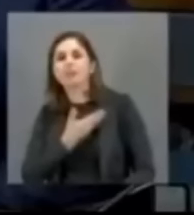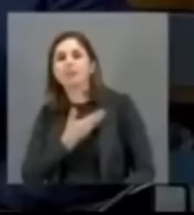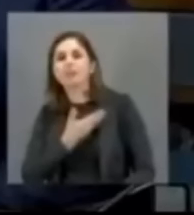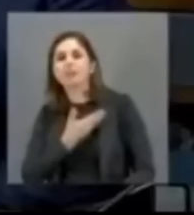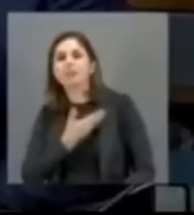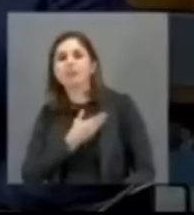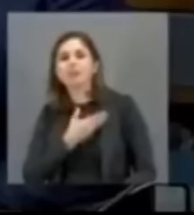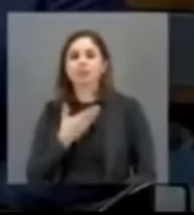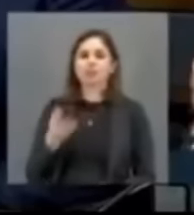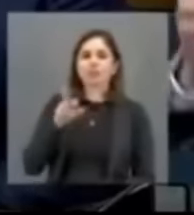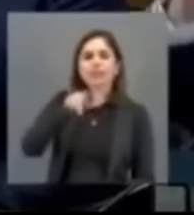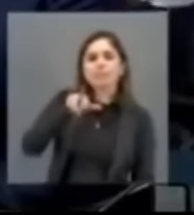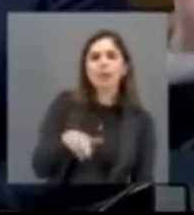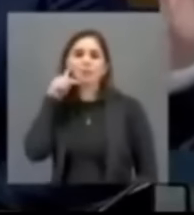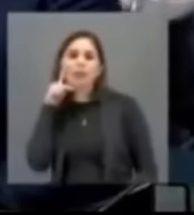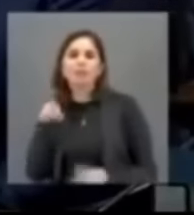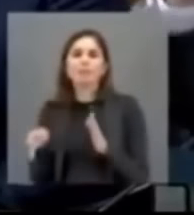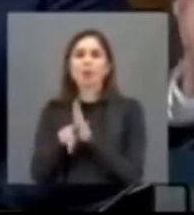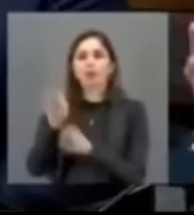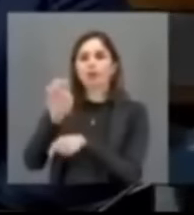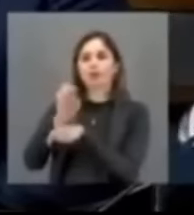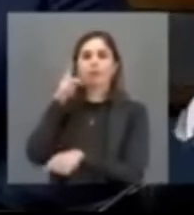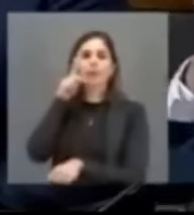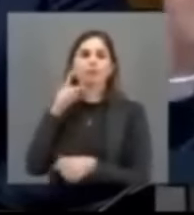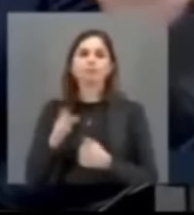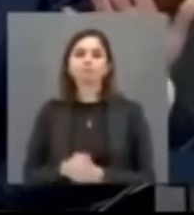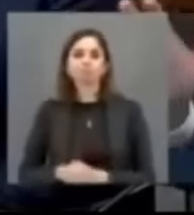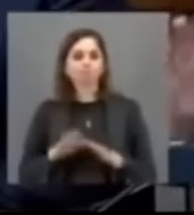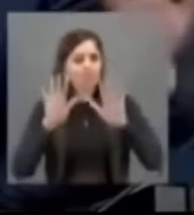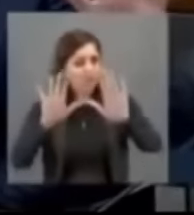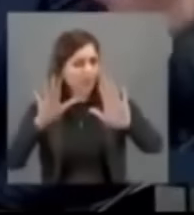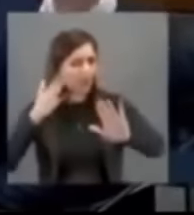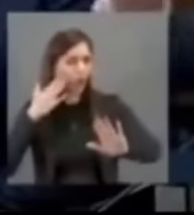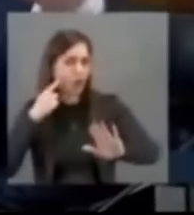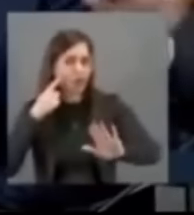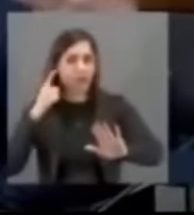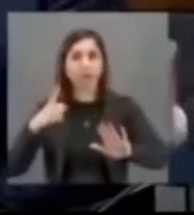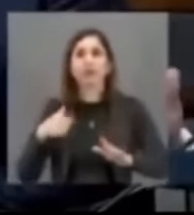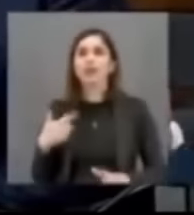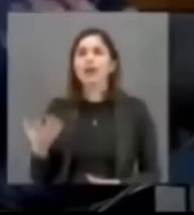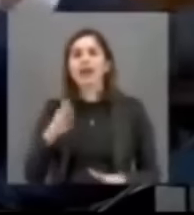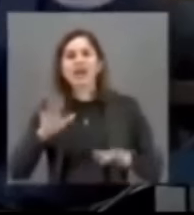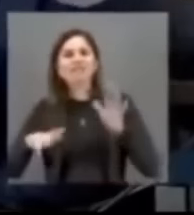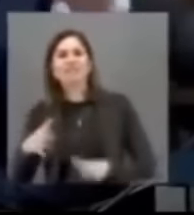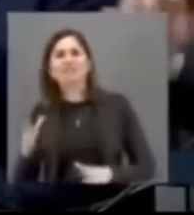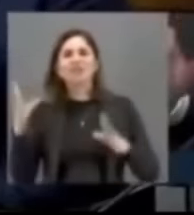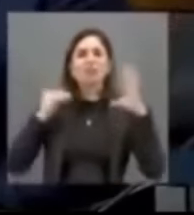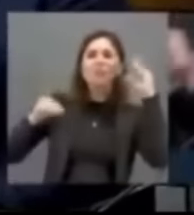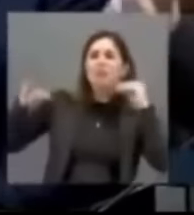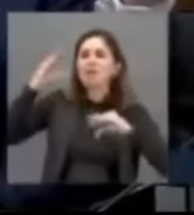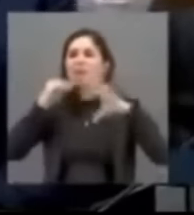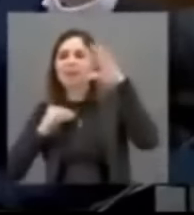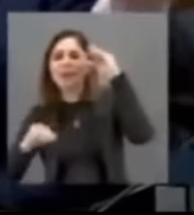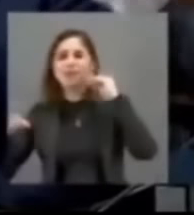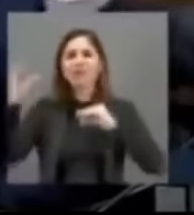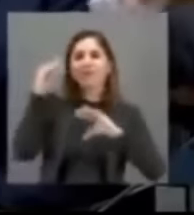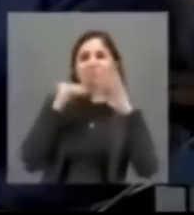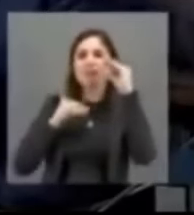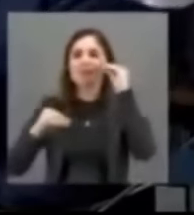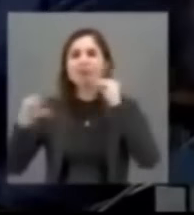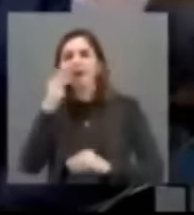aqui ao fim e ao cabo vamos fazer aqui uma questão porque tem a conversinha fiada pessoal vem aqui dá